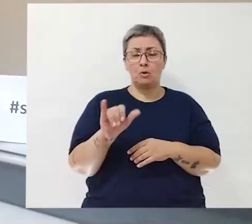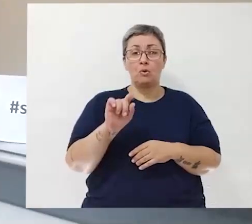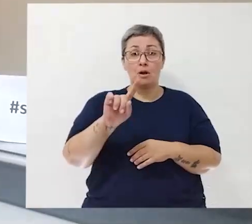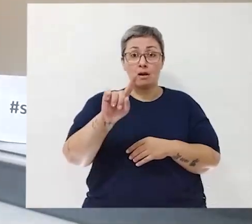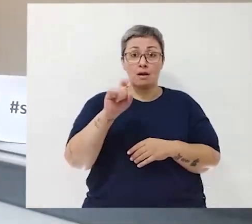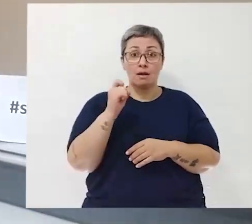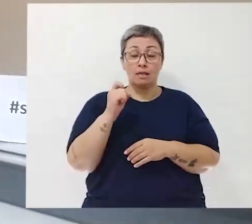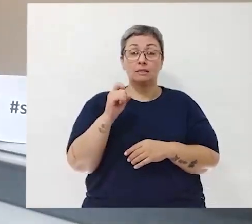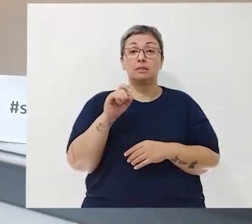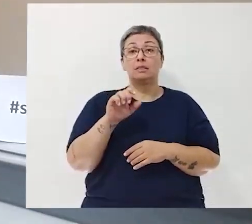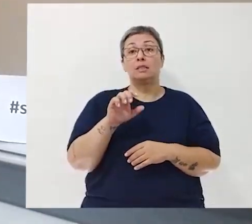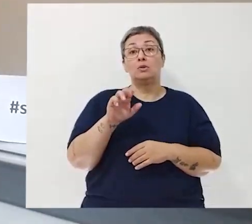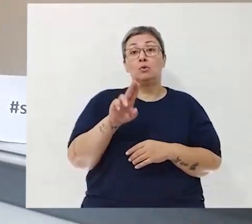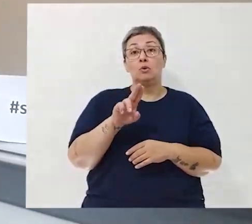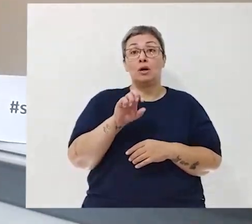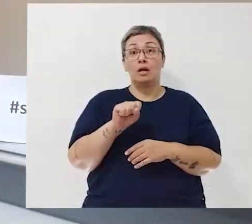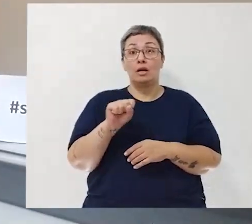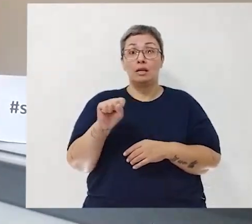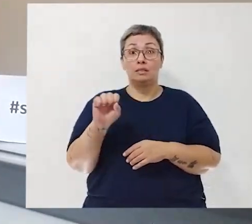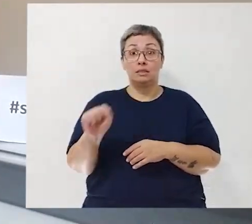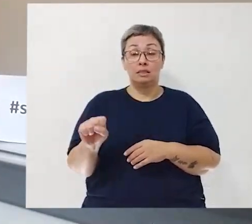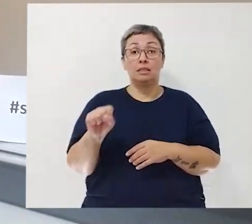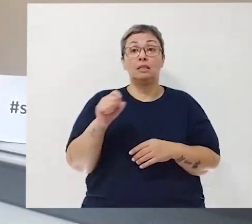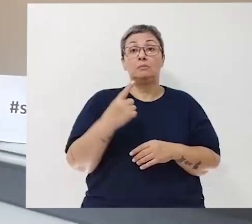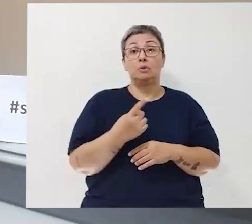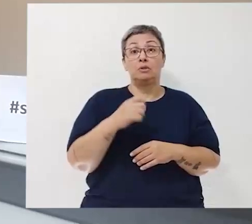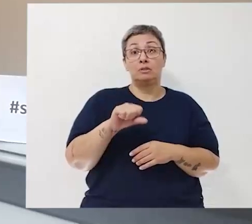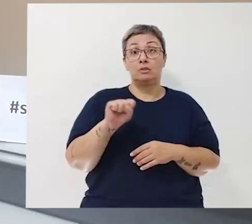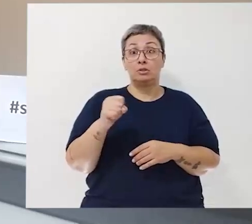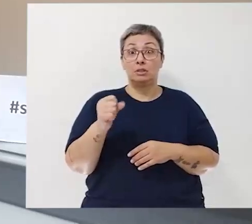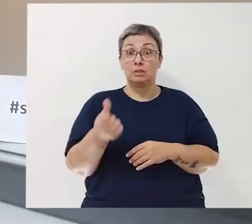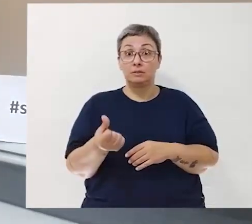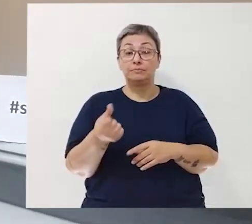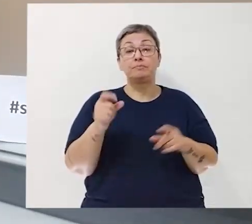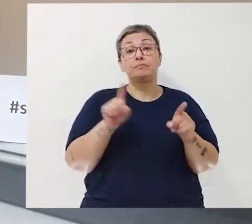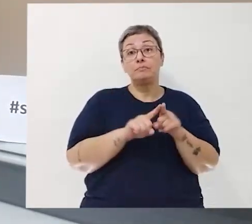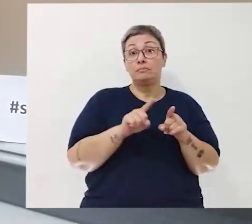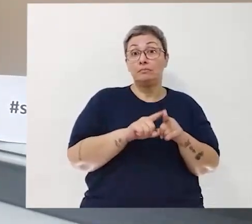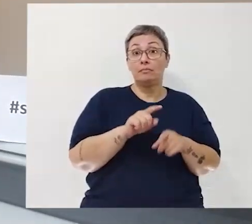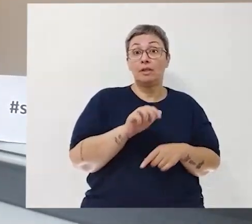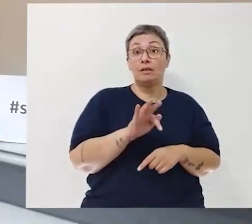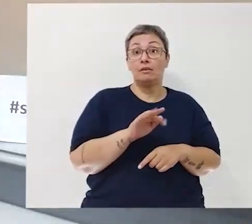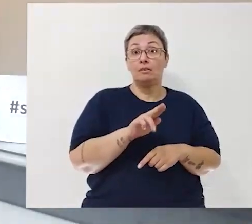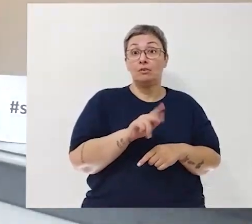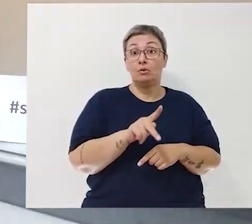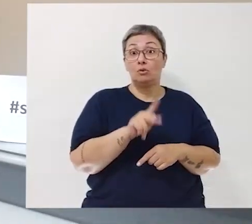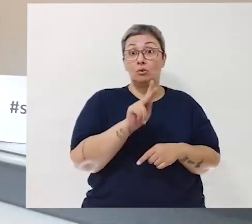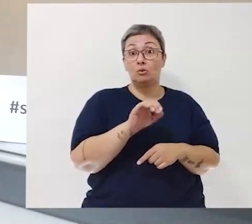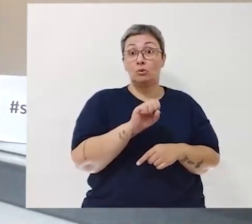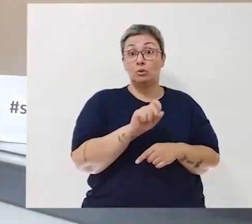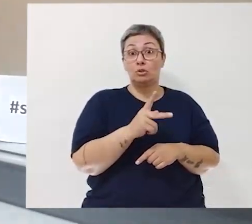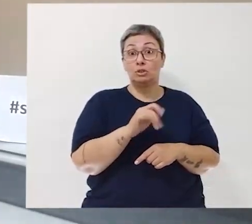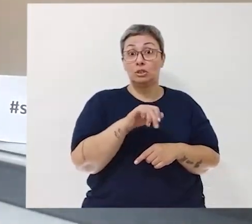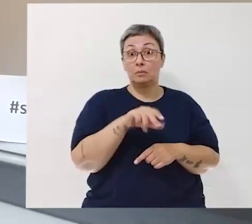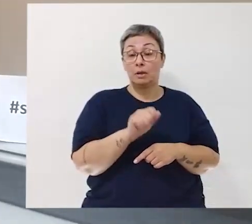União Soviética, em 1986, né? E Fukushima também, no Japão, em 2011,